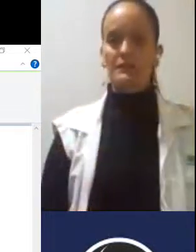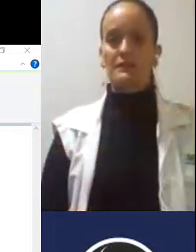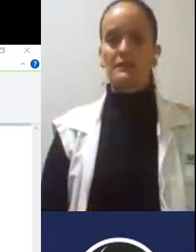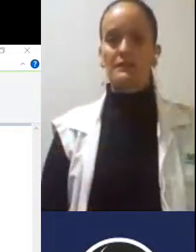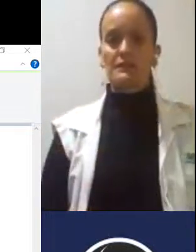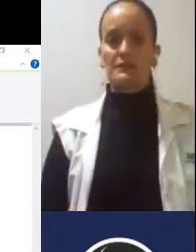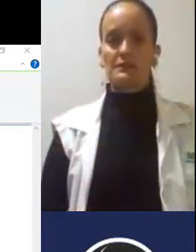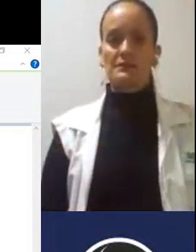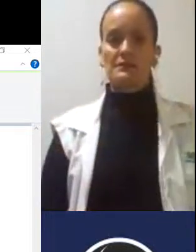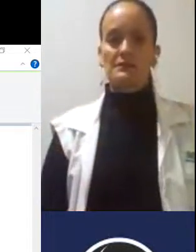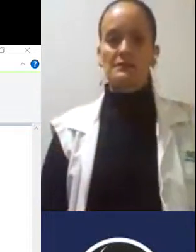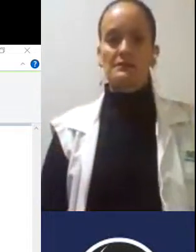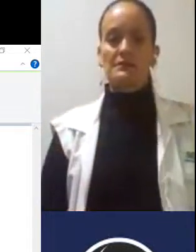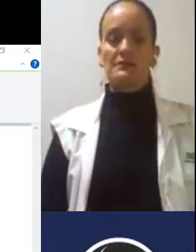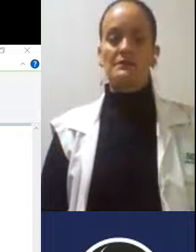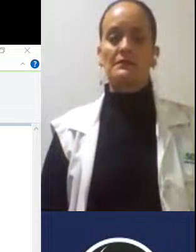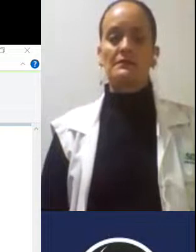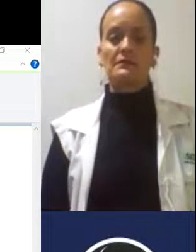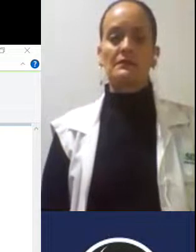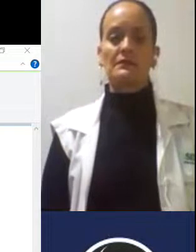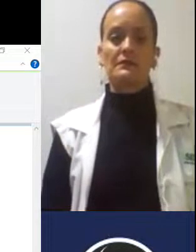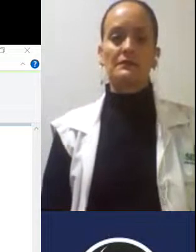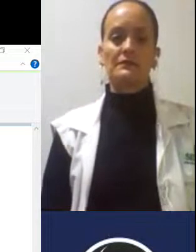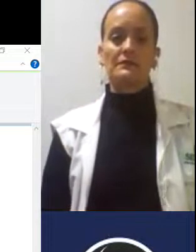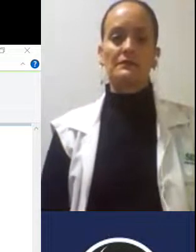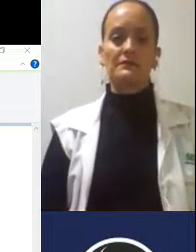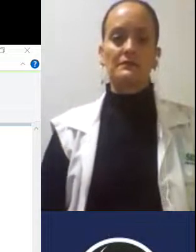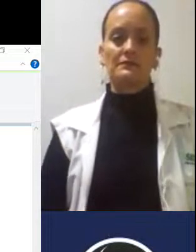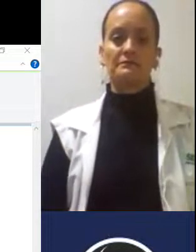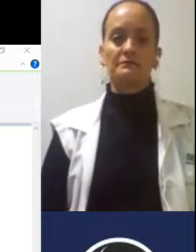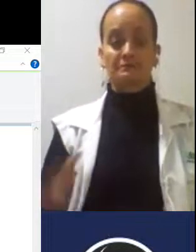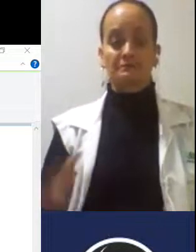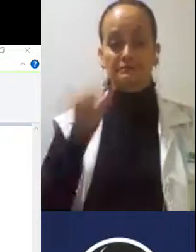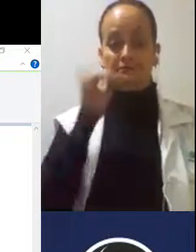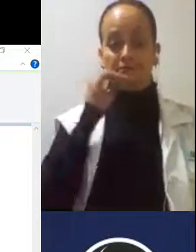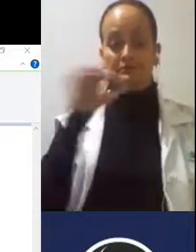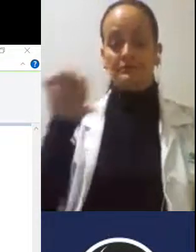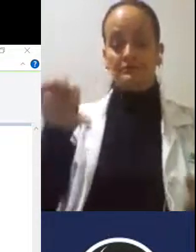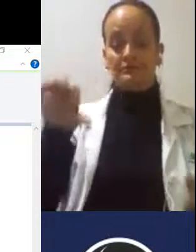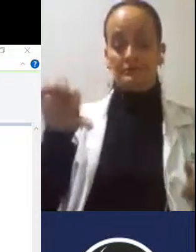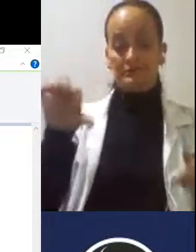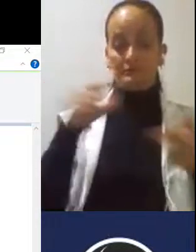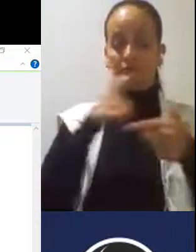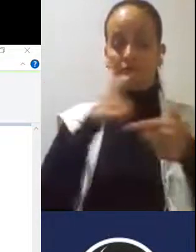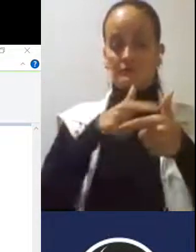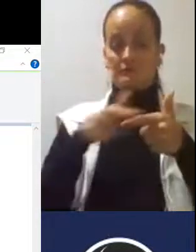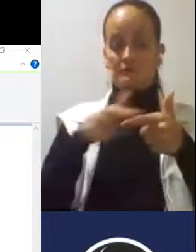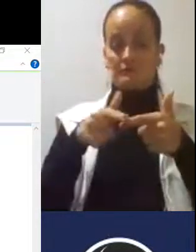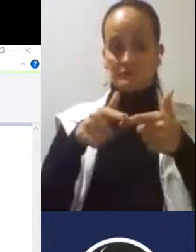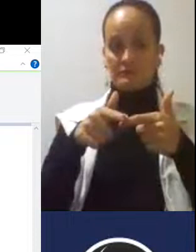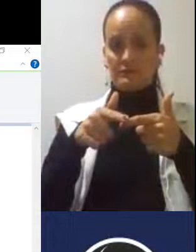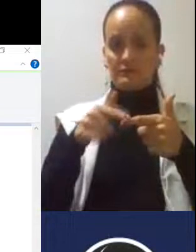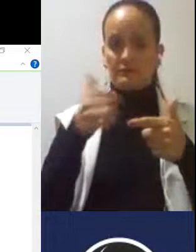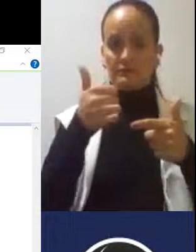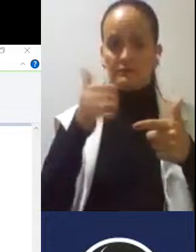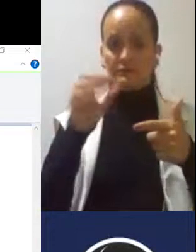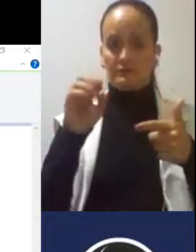Então, se a gente pega 9, que é o valor da tensão, divide pelo valor de resistência que a gente tem, que é